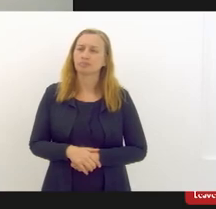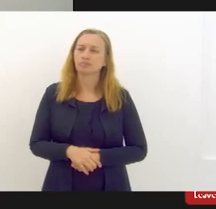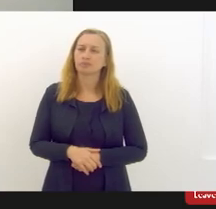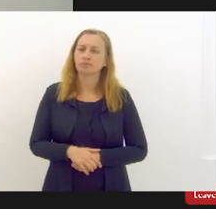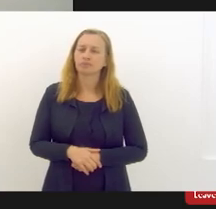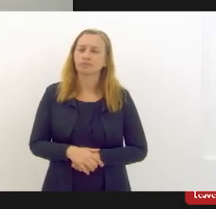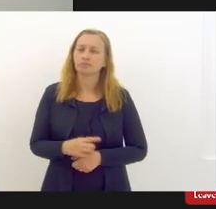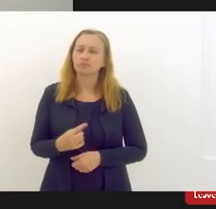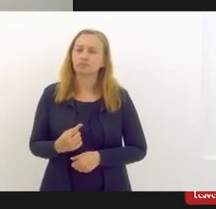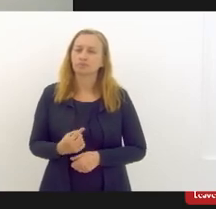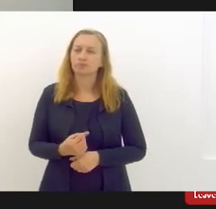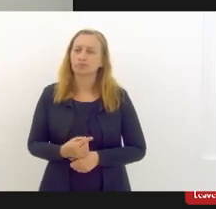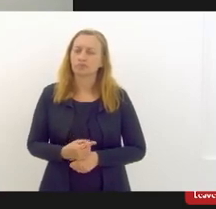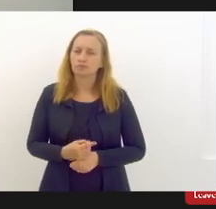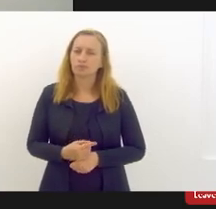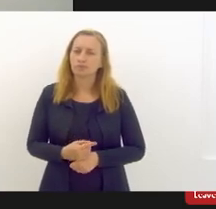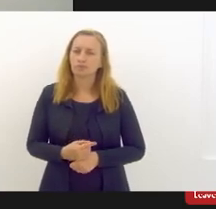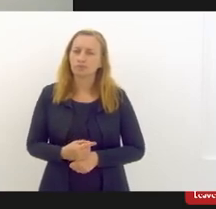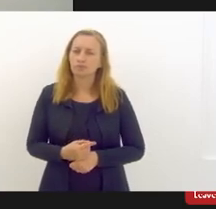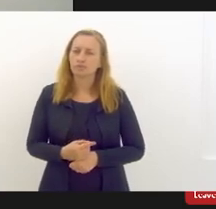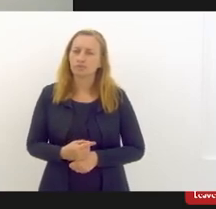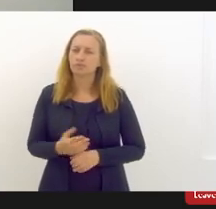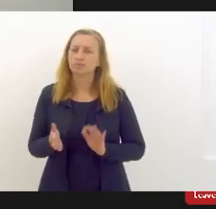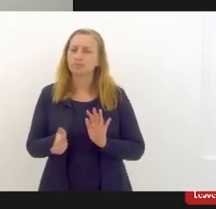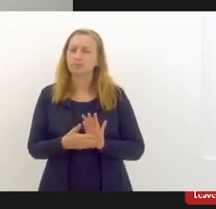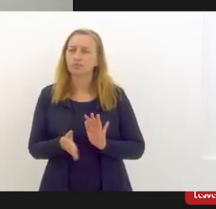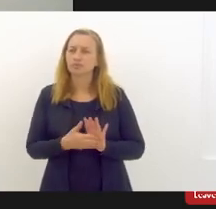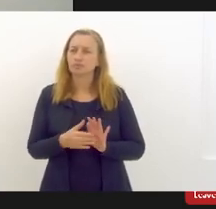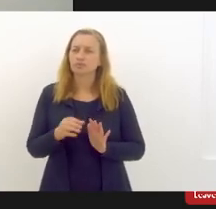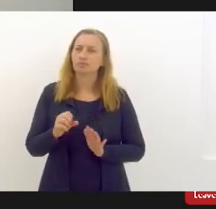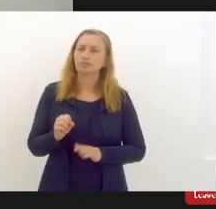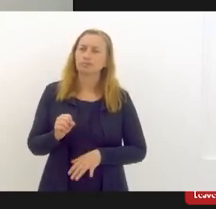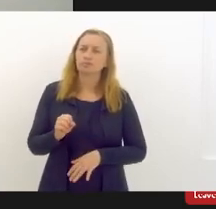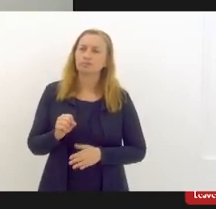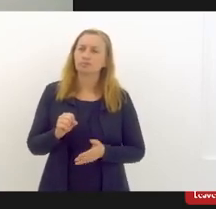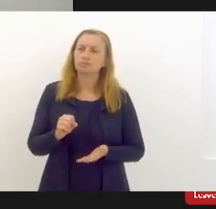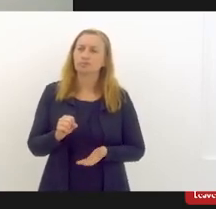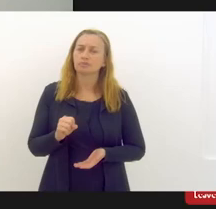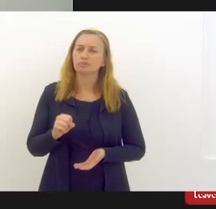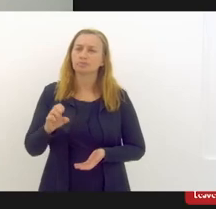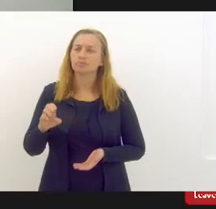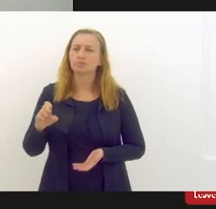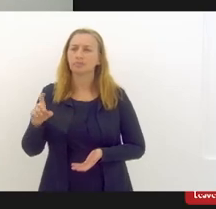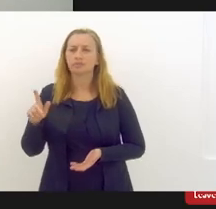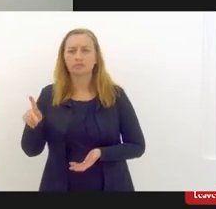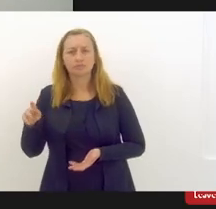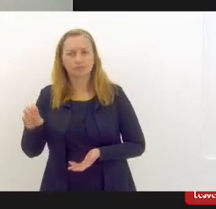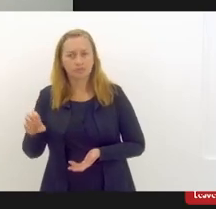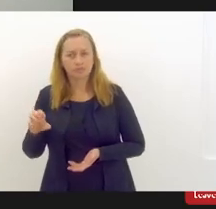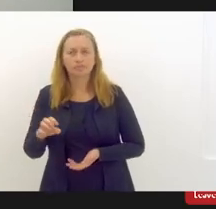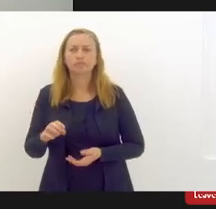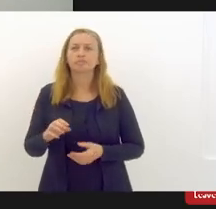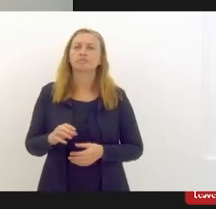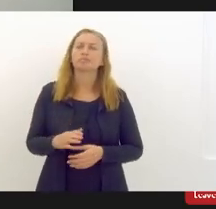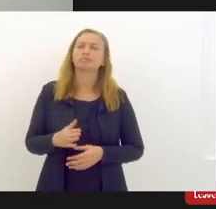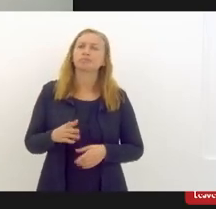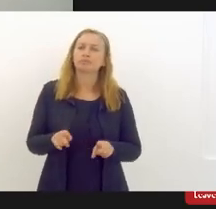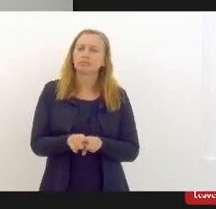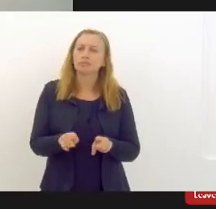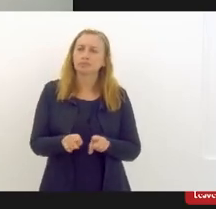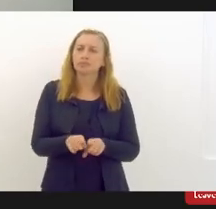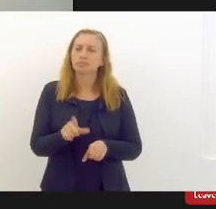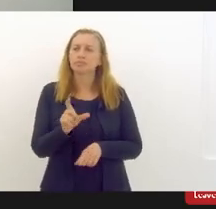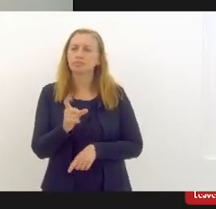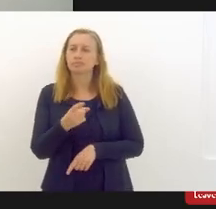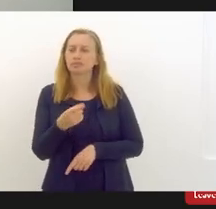fala nossa, com uma construção e proposta do CEP, que era fazer a correção do auxílio de transporte e do auxílio alimentação, que estavam defasados há muito